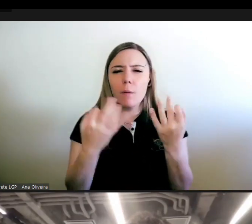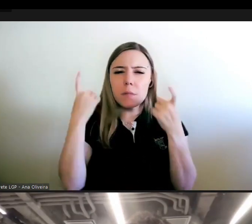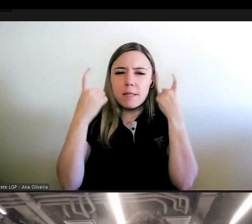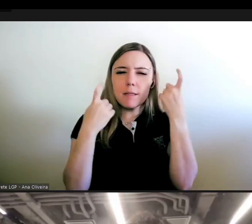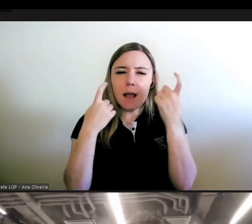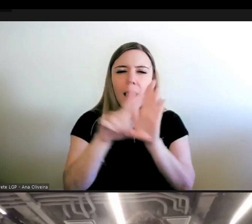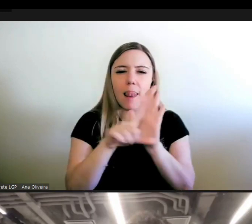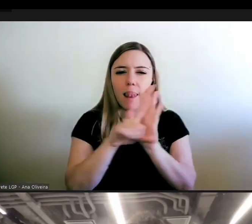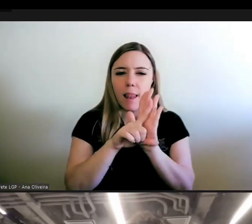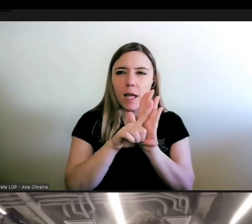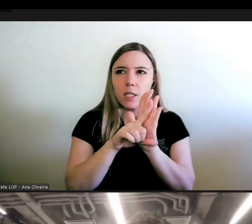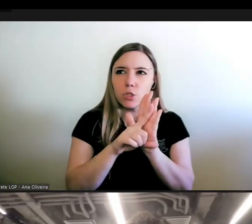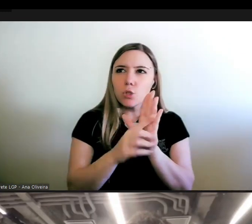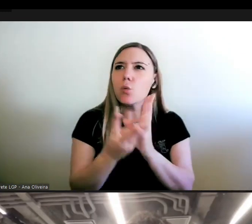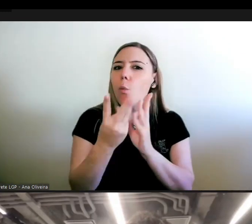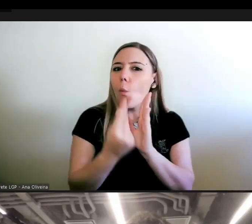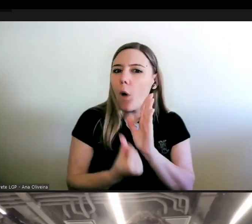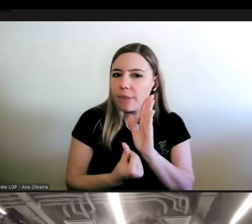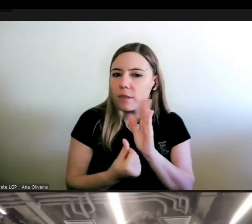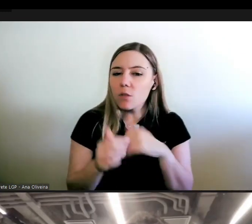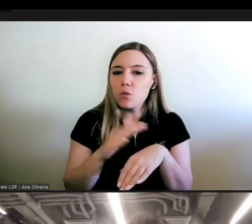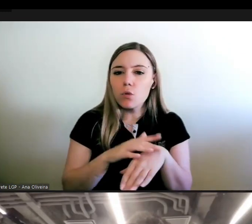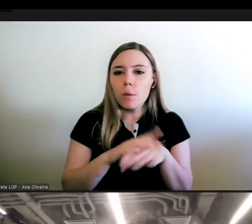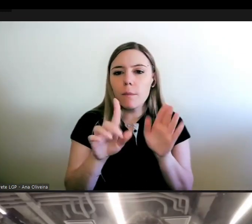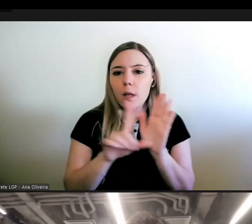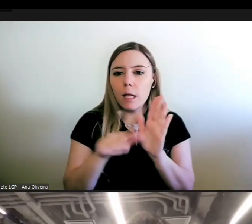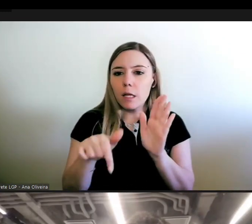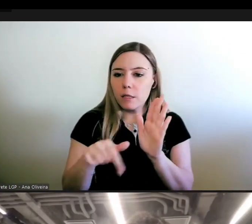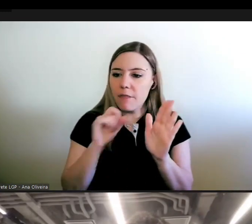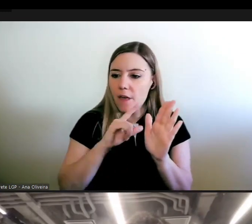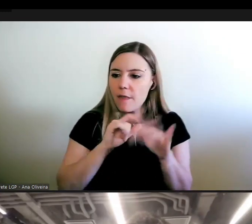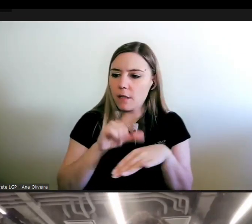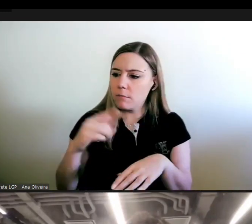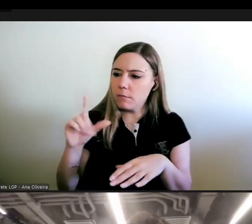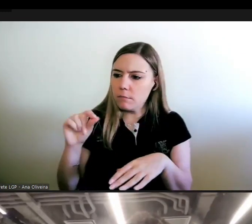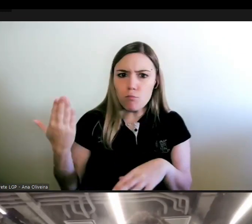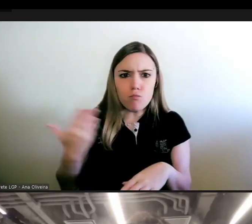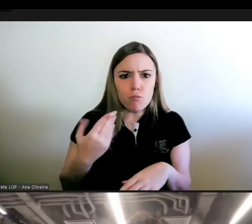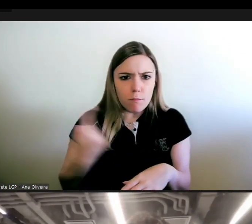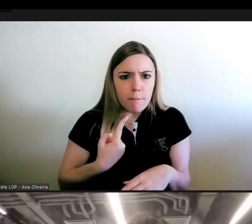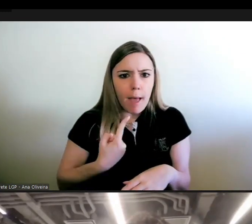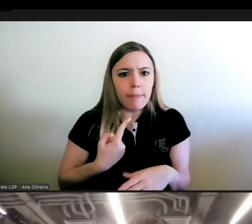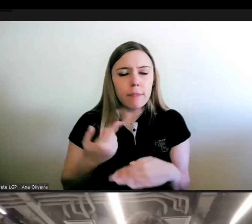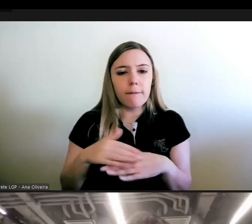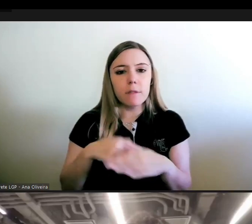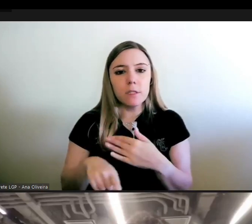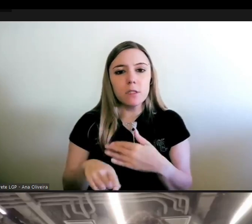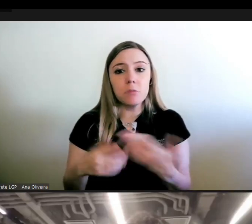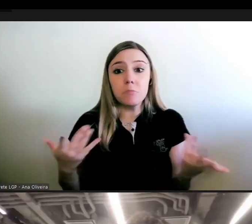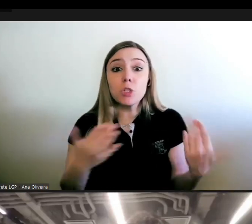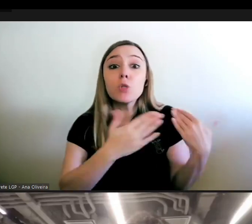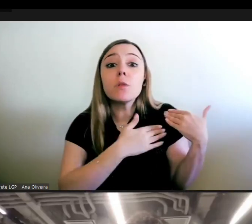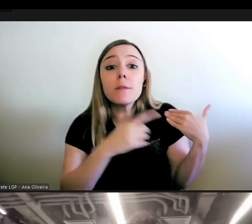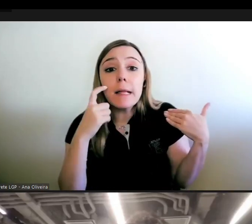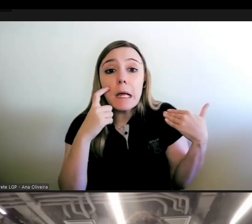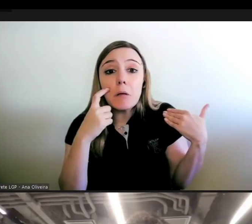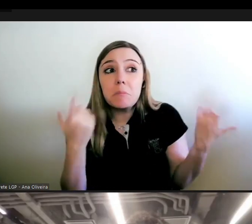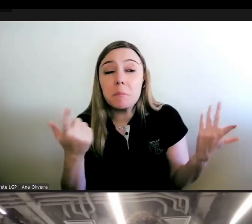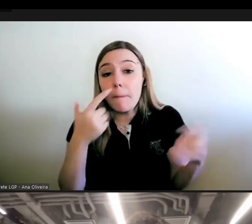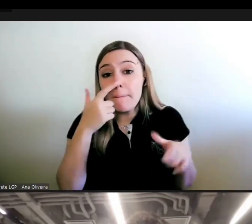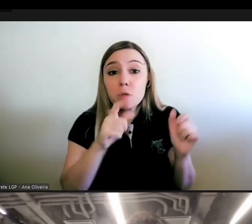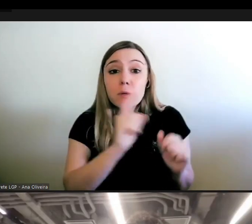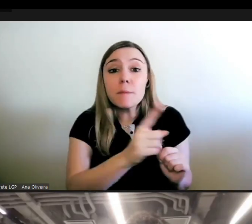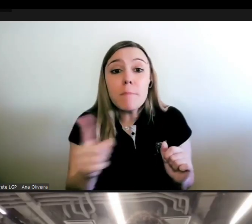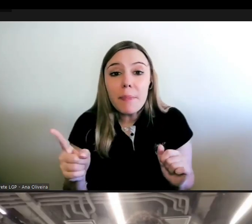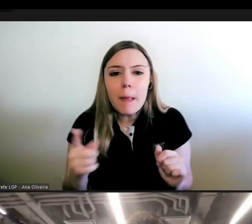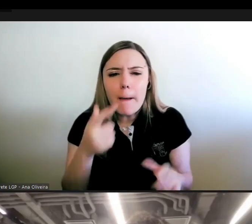já nos permitem e até obrigam a fazer isto. Portanto, E está na mão de quem? De quem manda. E quem é que